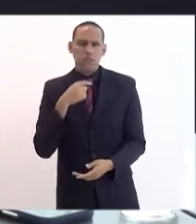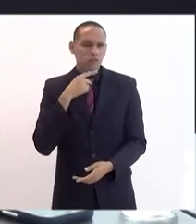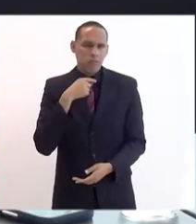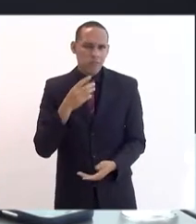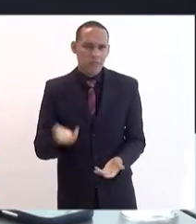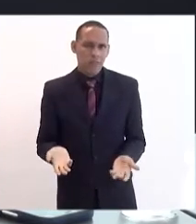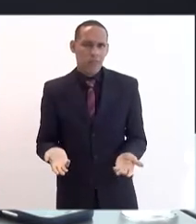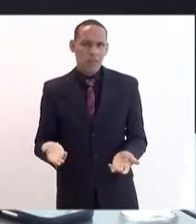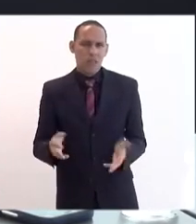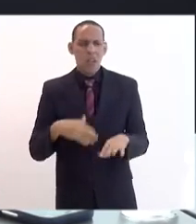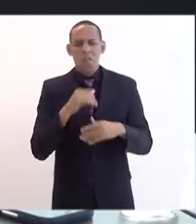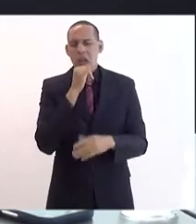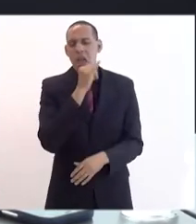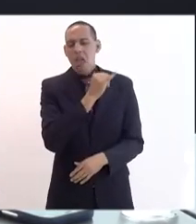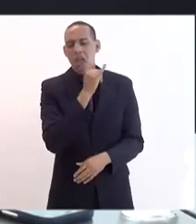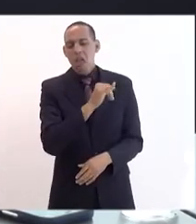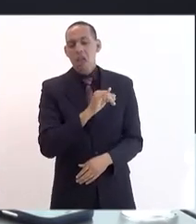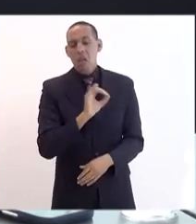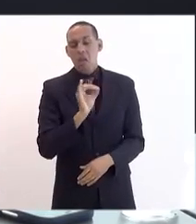pode.